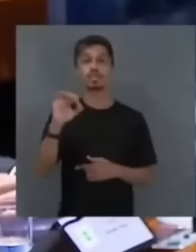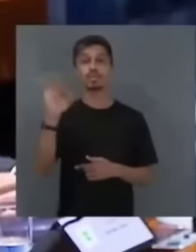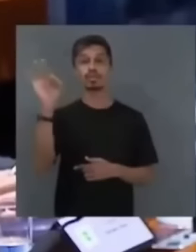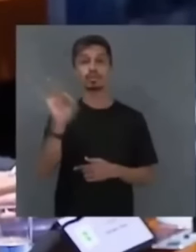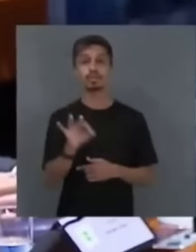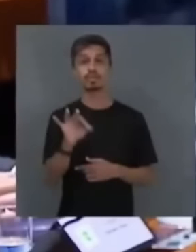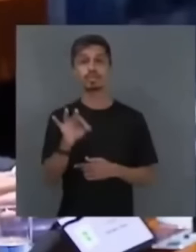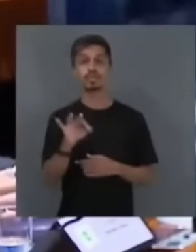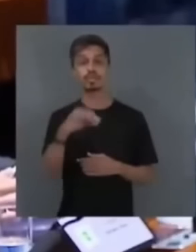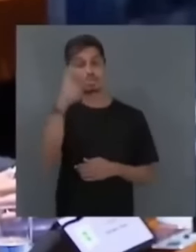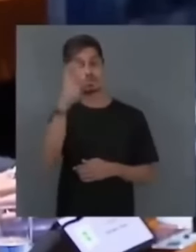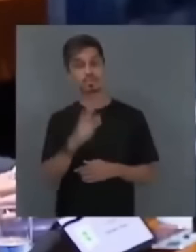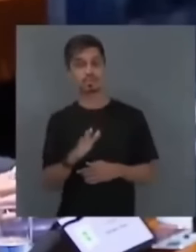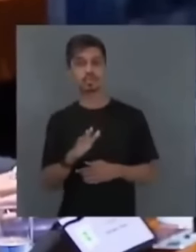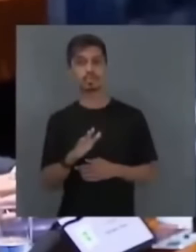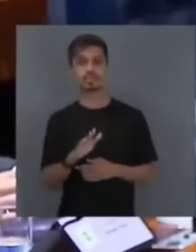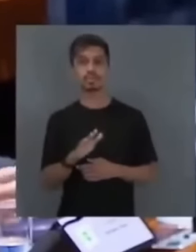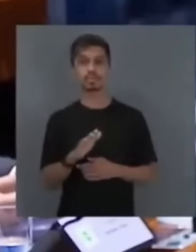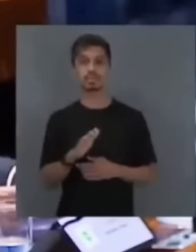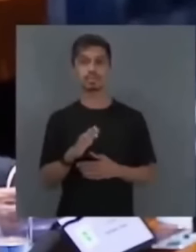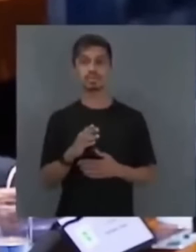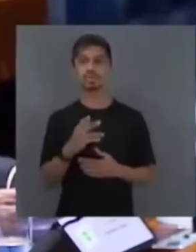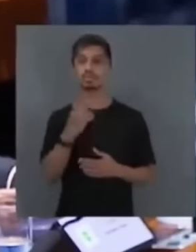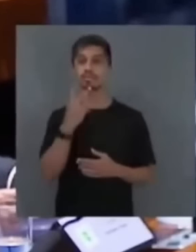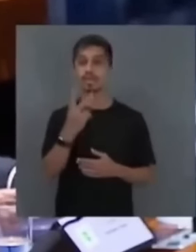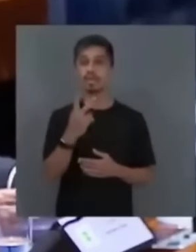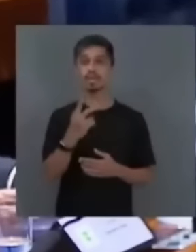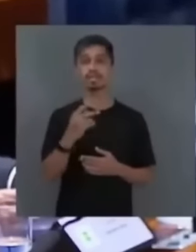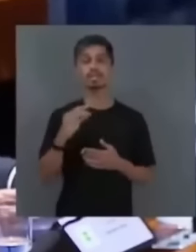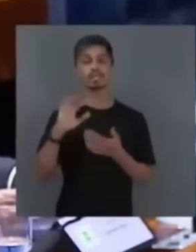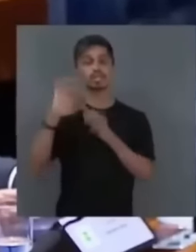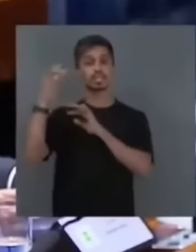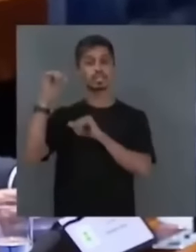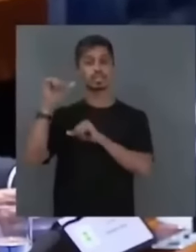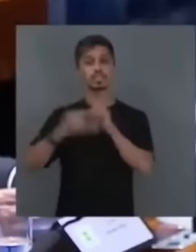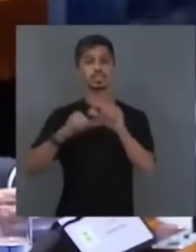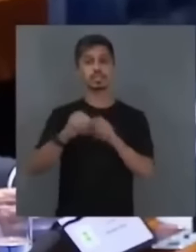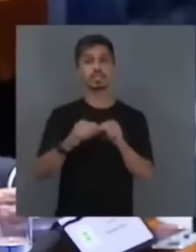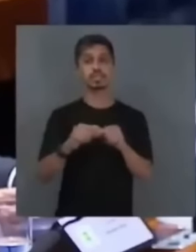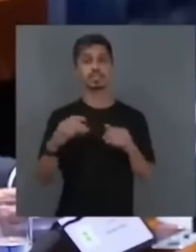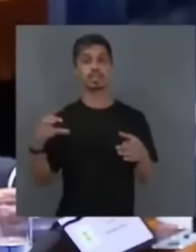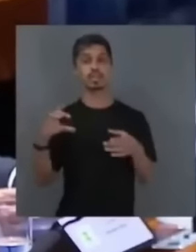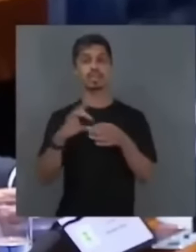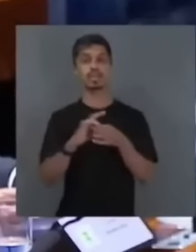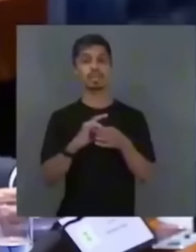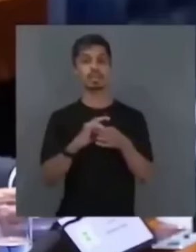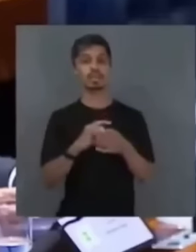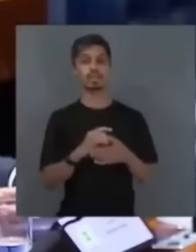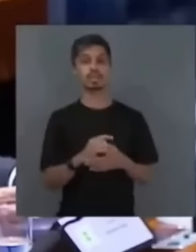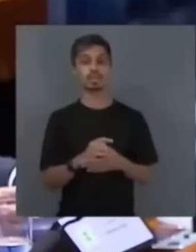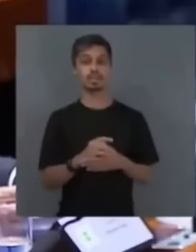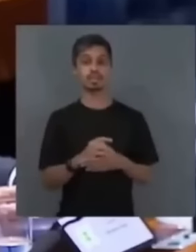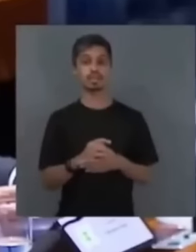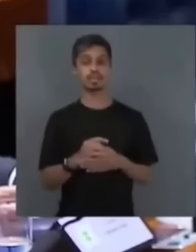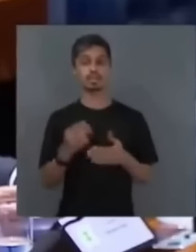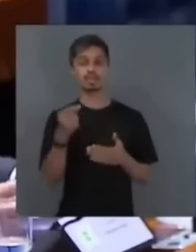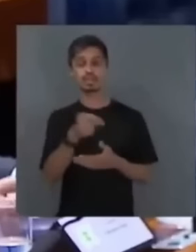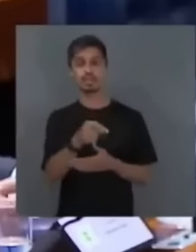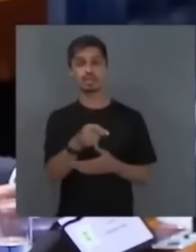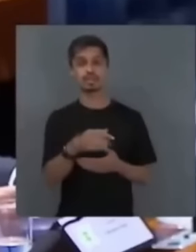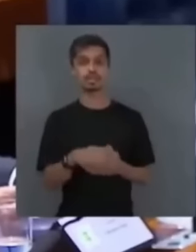99% dos brasileiros atribuem às mudanças climáticas o que está acontecendo. Aí qual é a ementa do